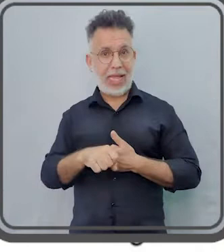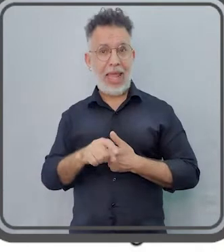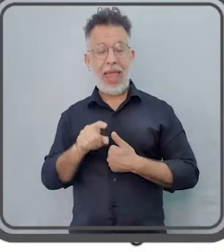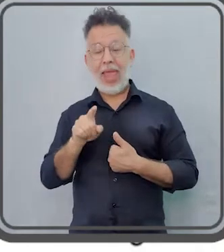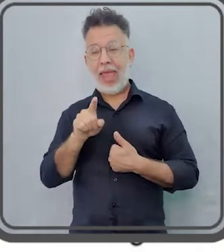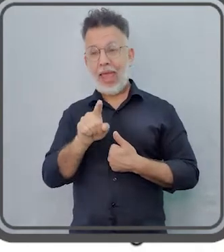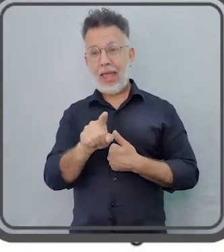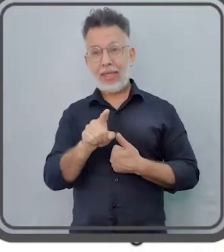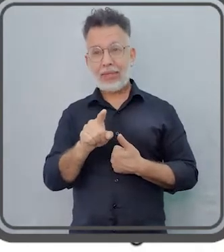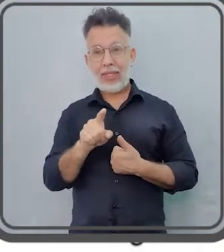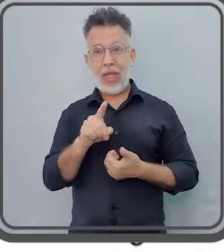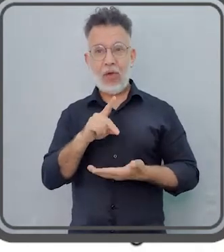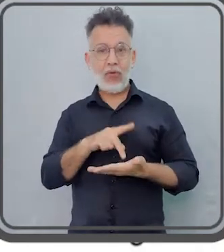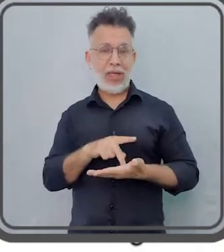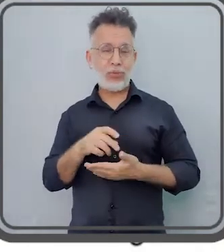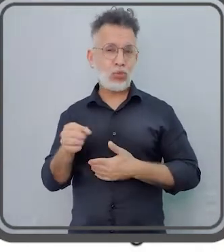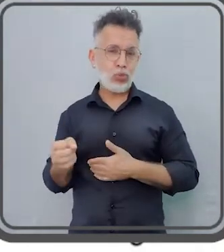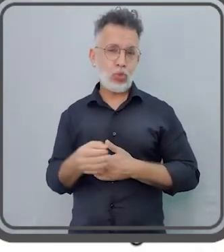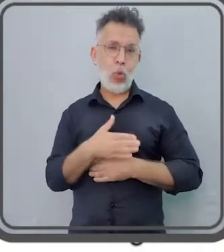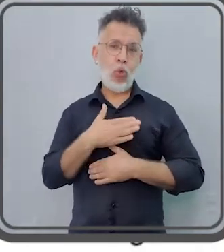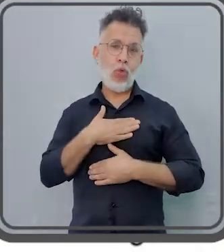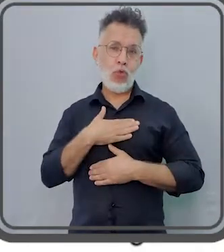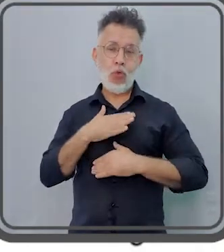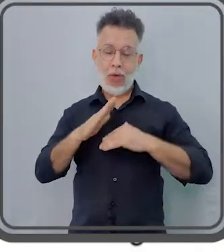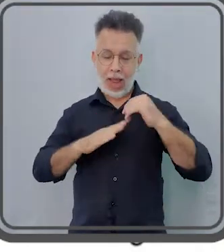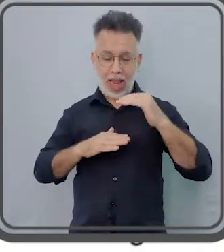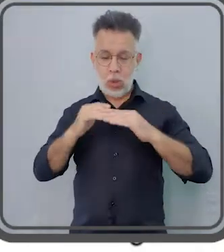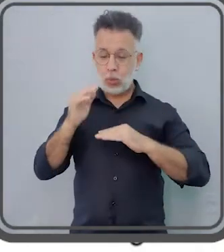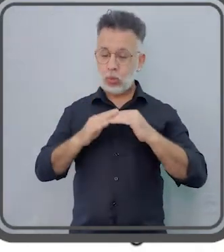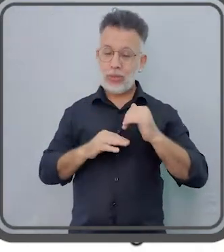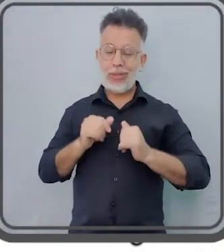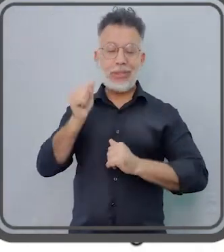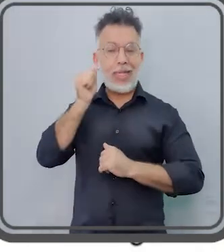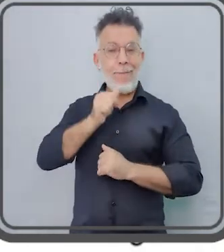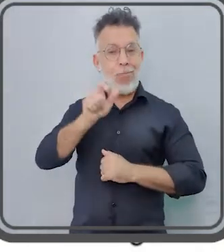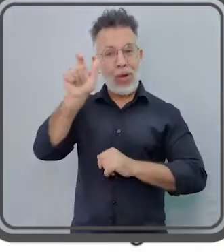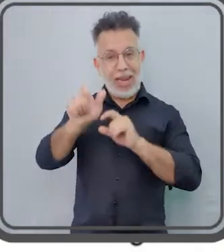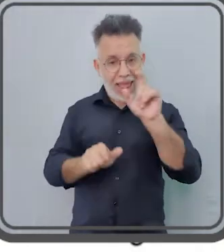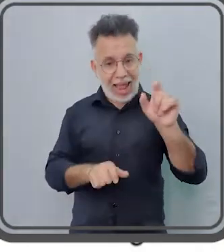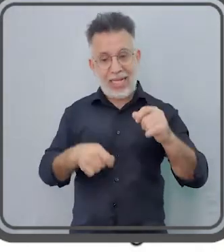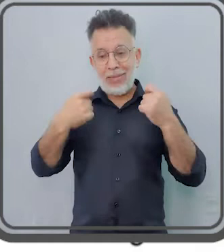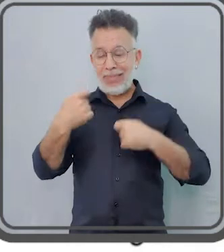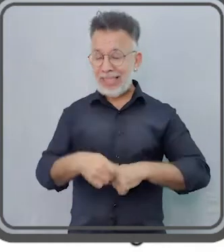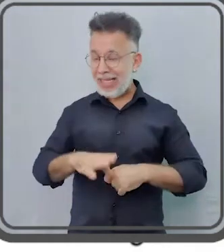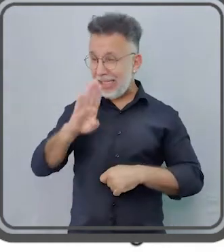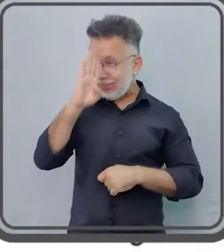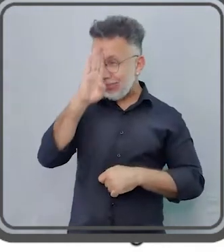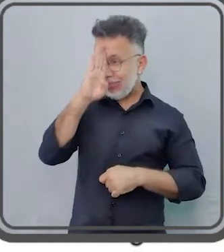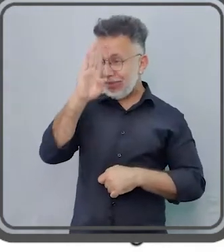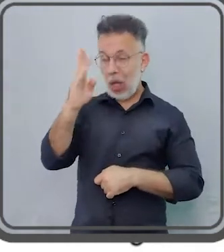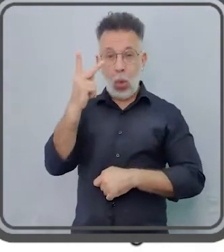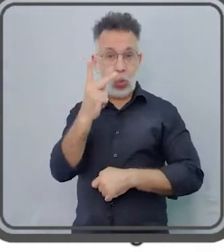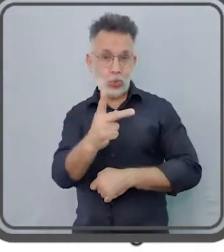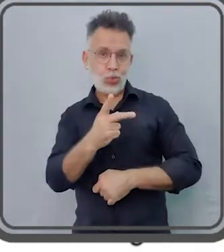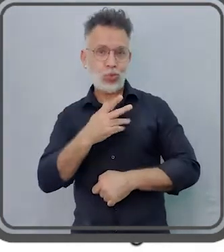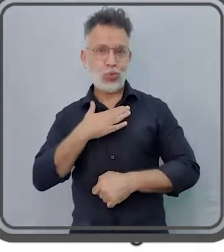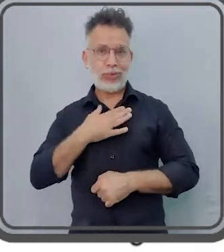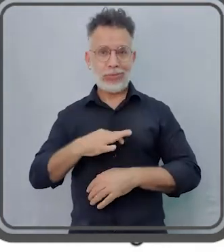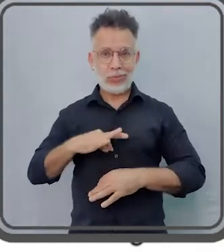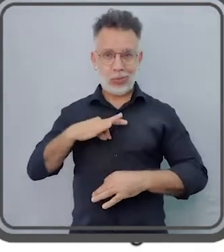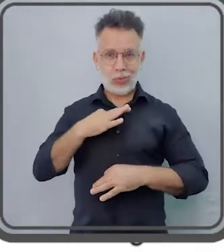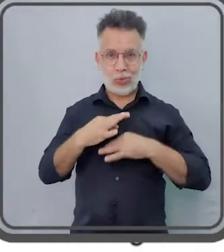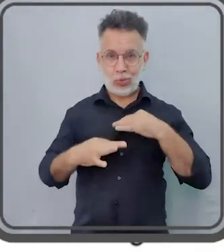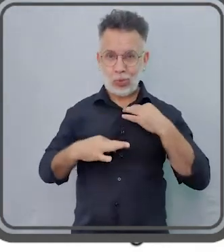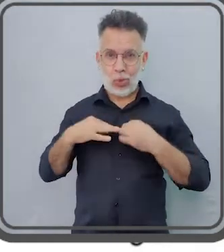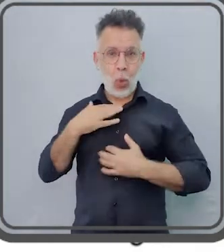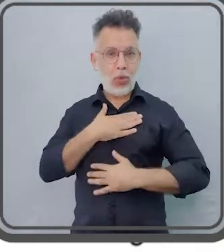extremamente novo, a construção de que mulheres deveriam priorizar o seu prazer, né? Então, acho que o ponto de partida principal é isso.